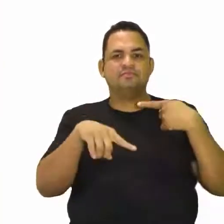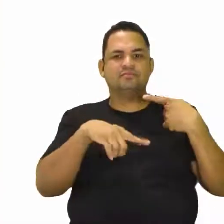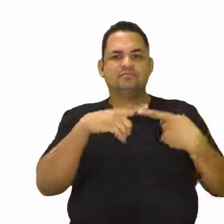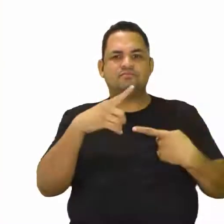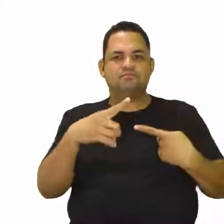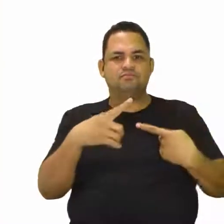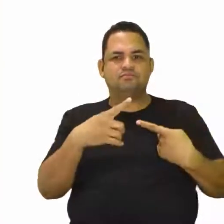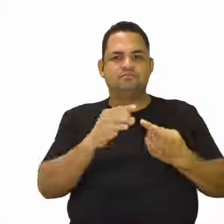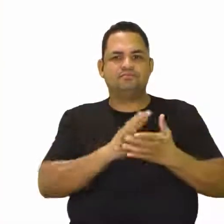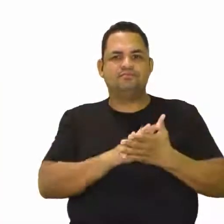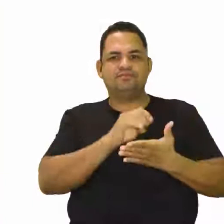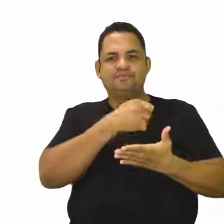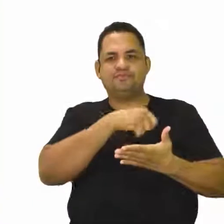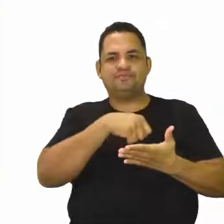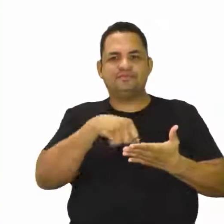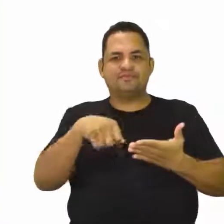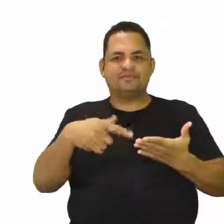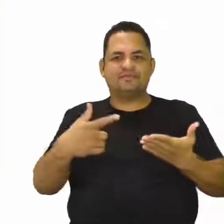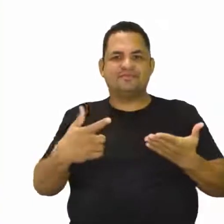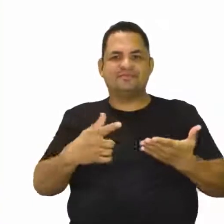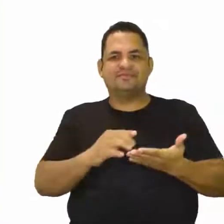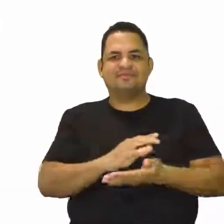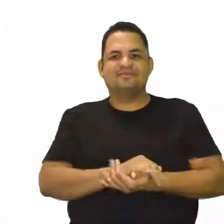depois tem um registro, claro, né?